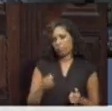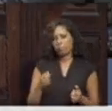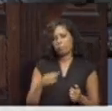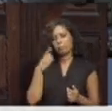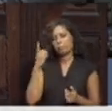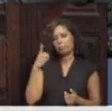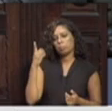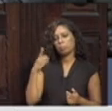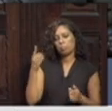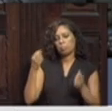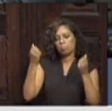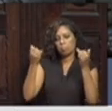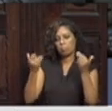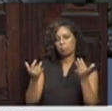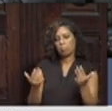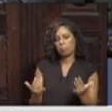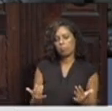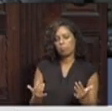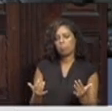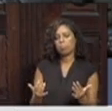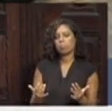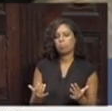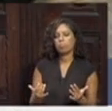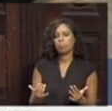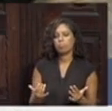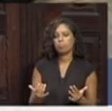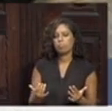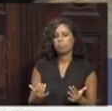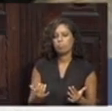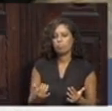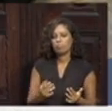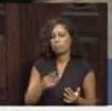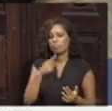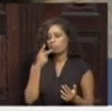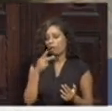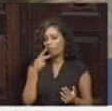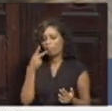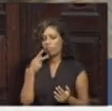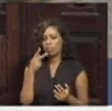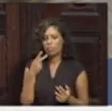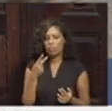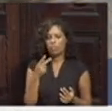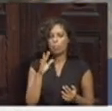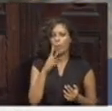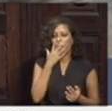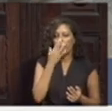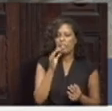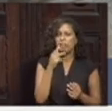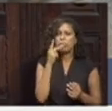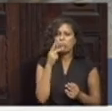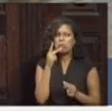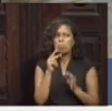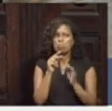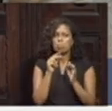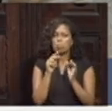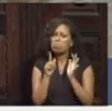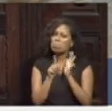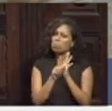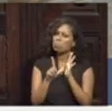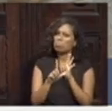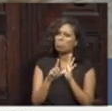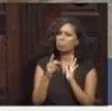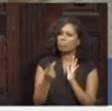Comissão de Defesa do Meio Ambiente, deputada Fatinha. Senhor presidente, pela ordem, qual é o projeto? Deputado Carlos Mink. Qual é o projeto que a gente